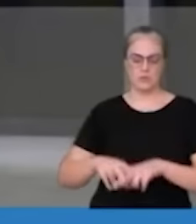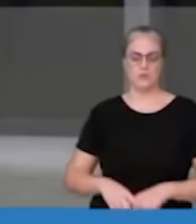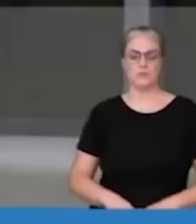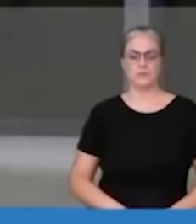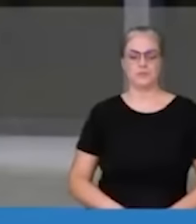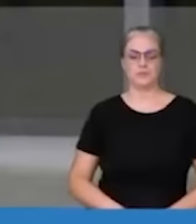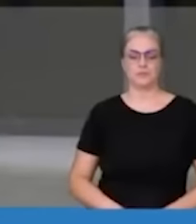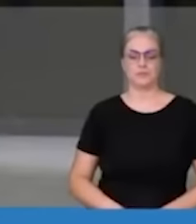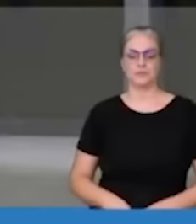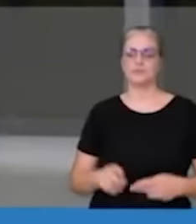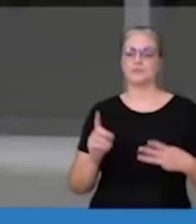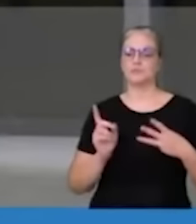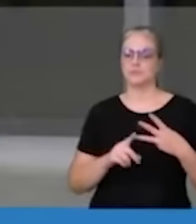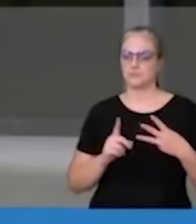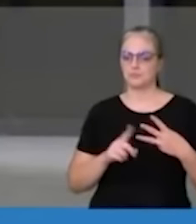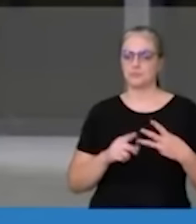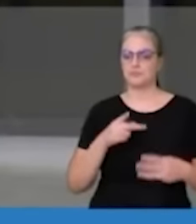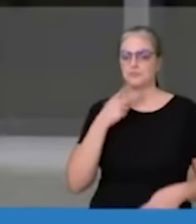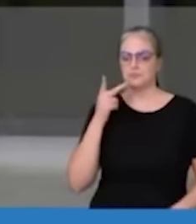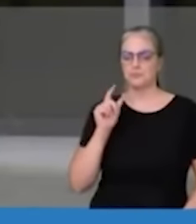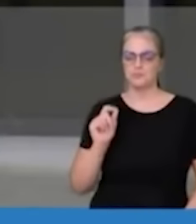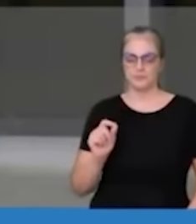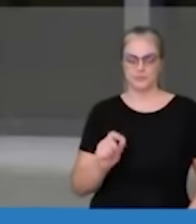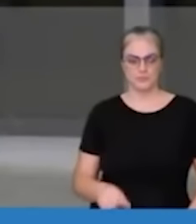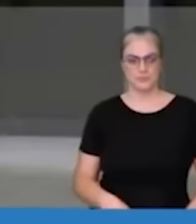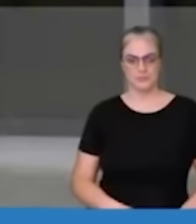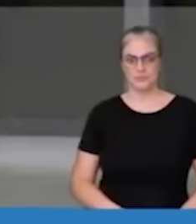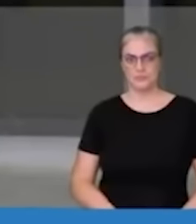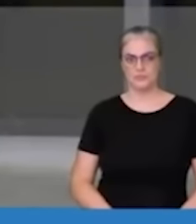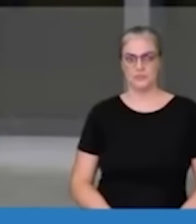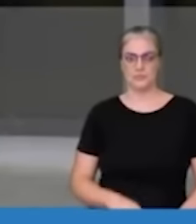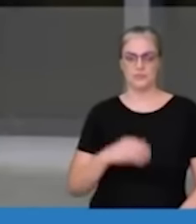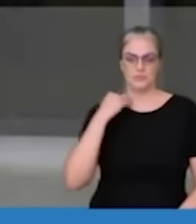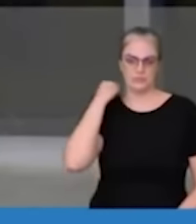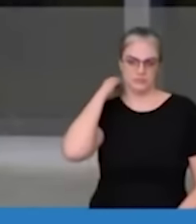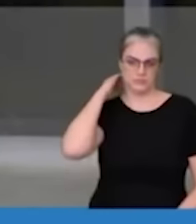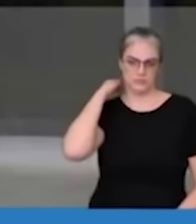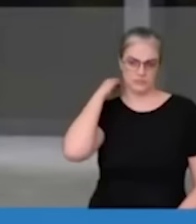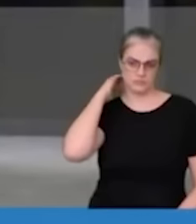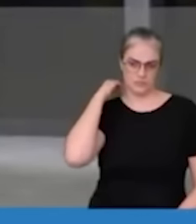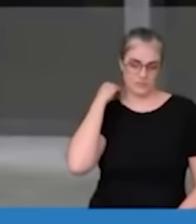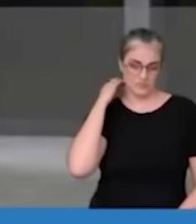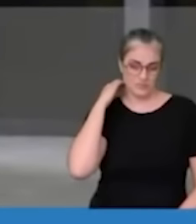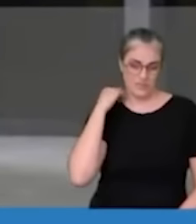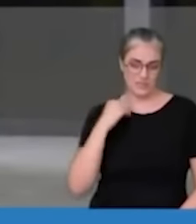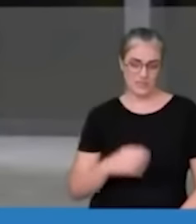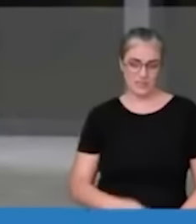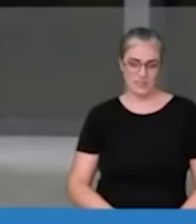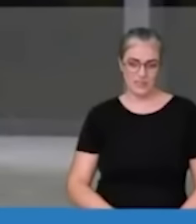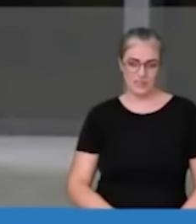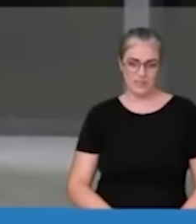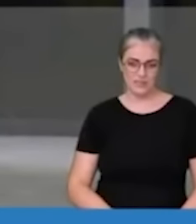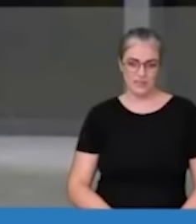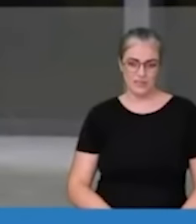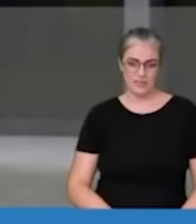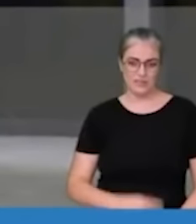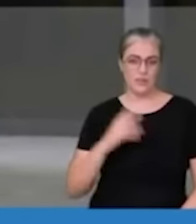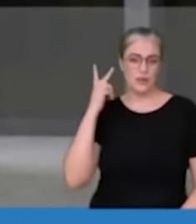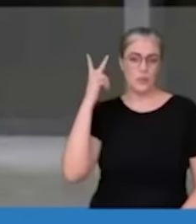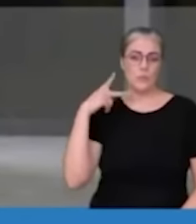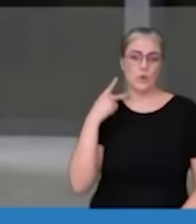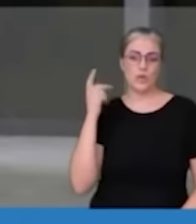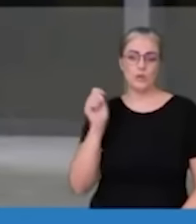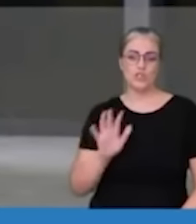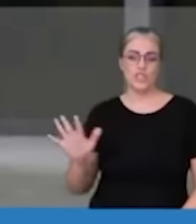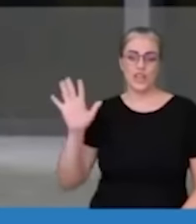E terceiro lugar, presidente, é o seguinte. Eu acho que o Gonê, o procurador-geral,